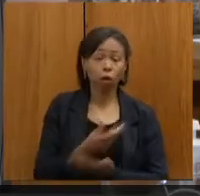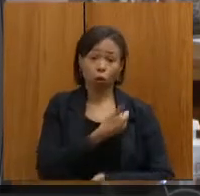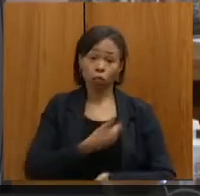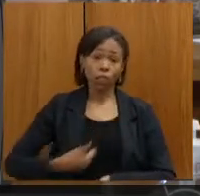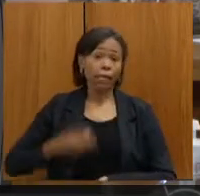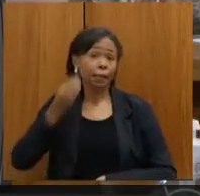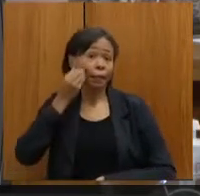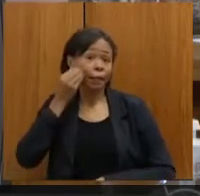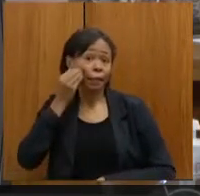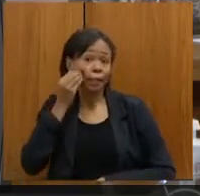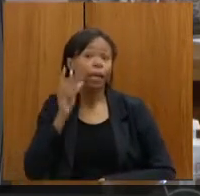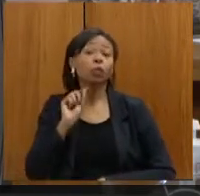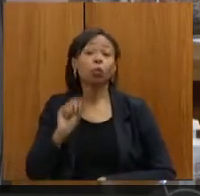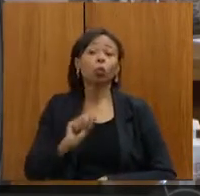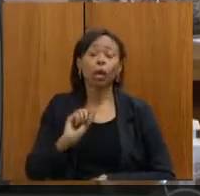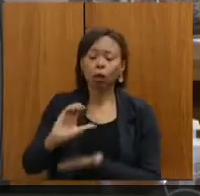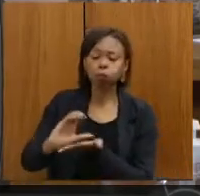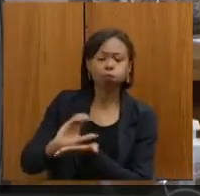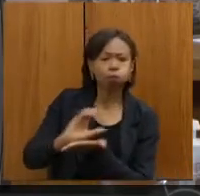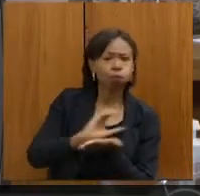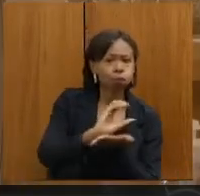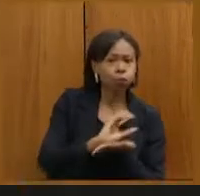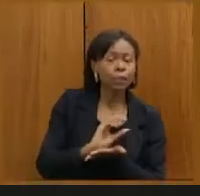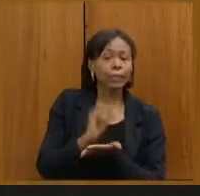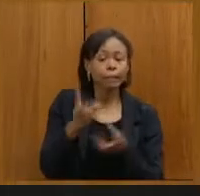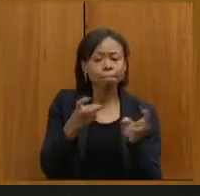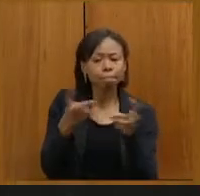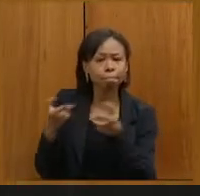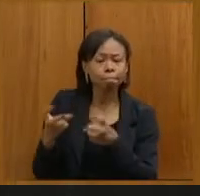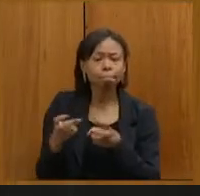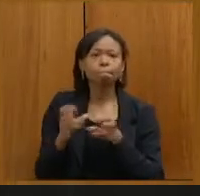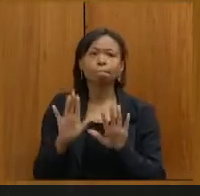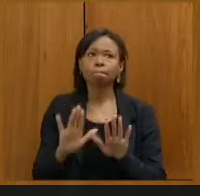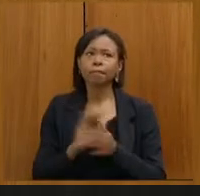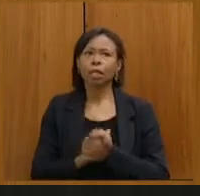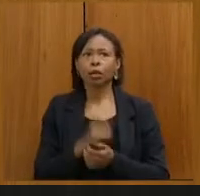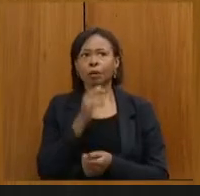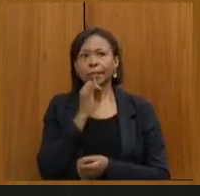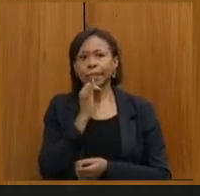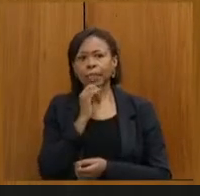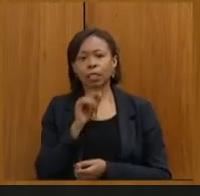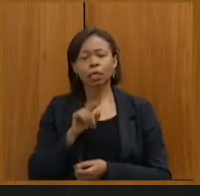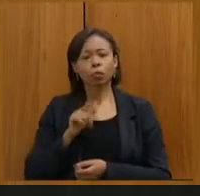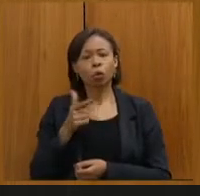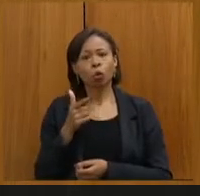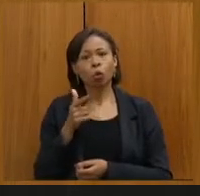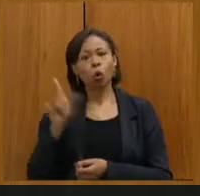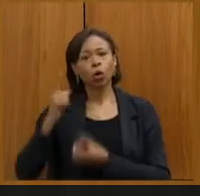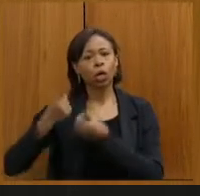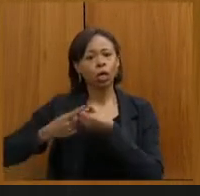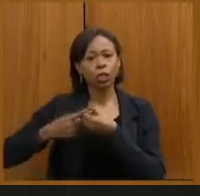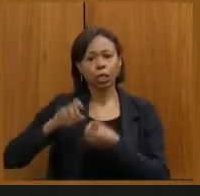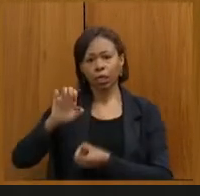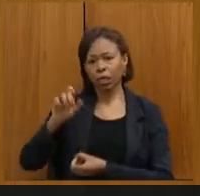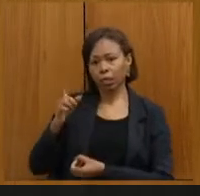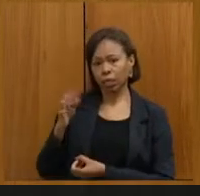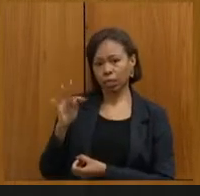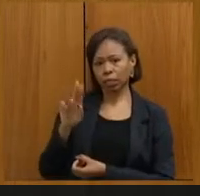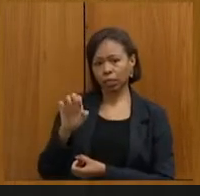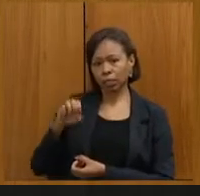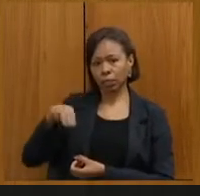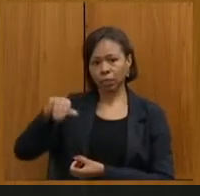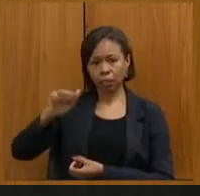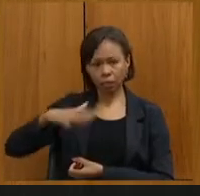atrair investimentos e Tem situações são muito dinâmicos vou dar um exemplo senhor lá extrema né existe um movimento na extrema